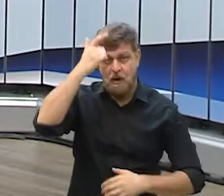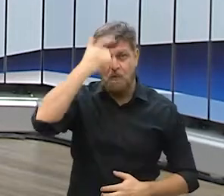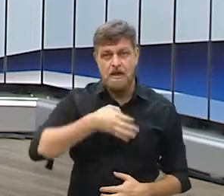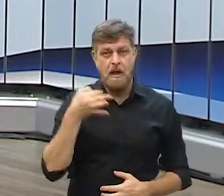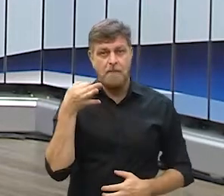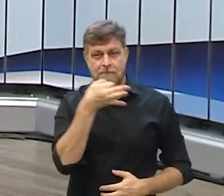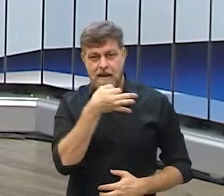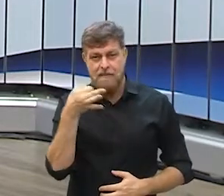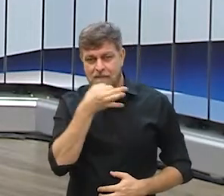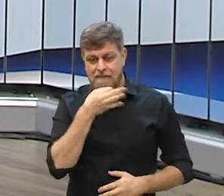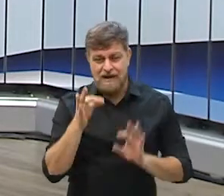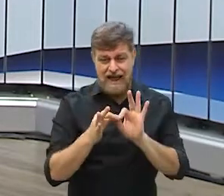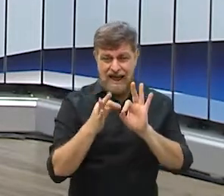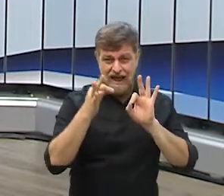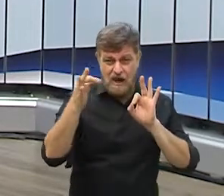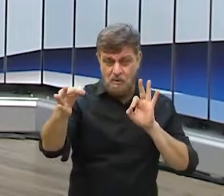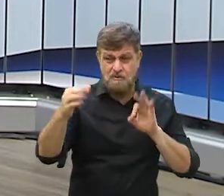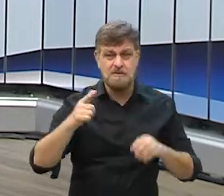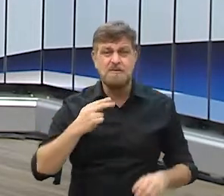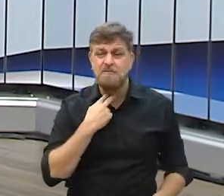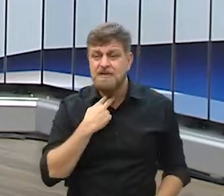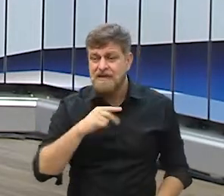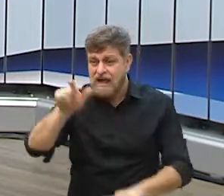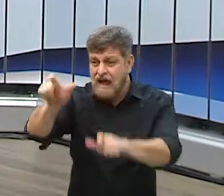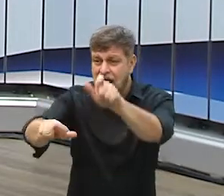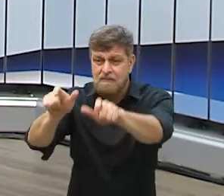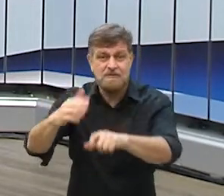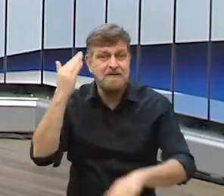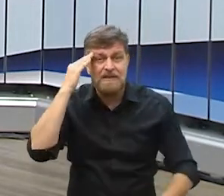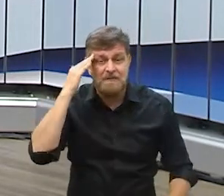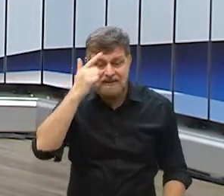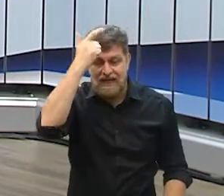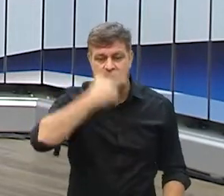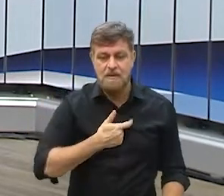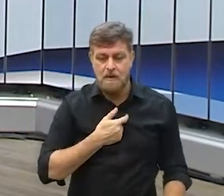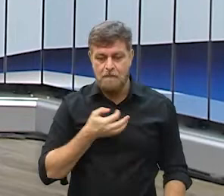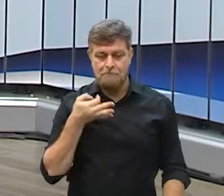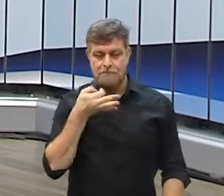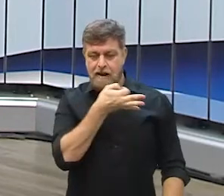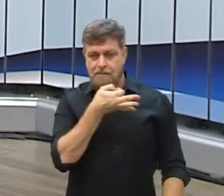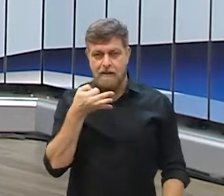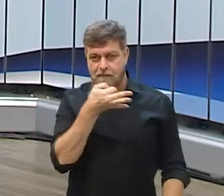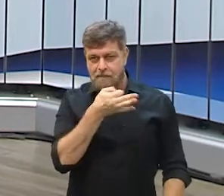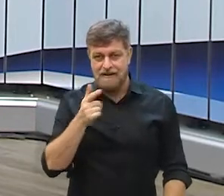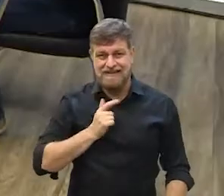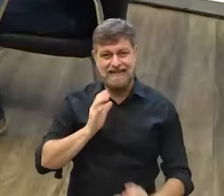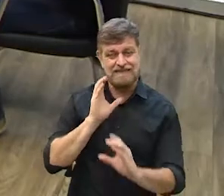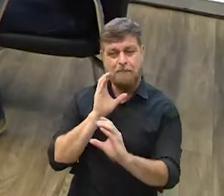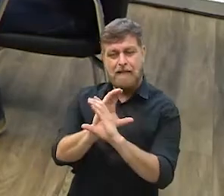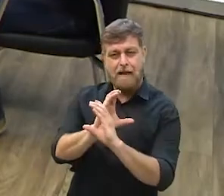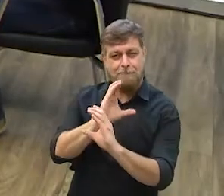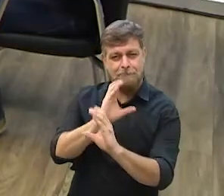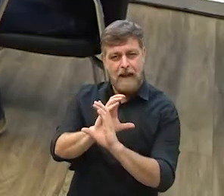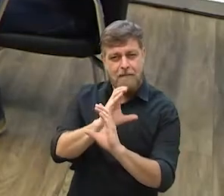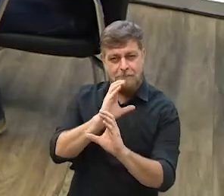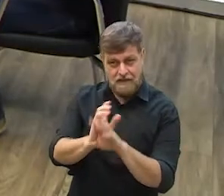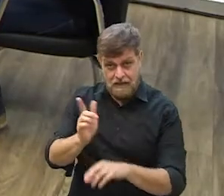ela é muito distante da realidade? Isso que o Igor falou, você acha que esse ruído na